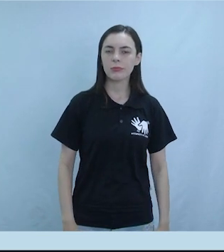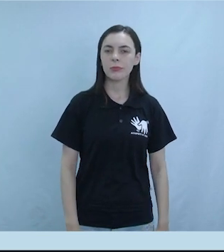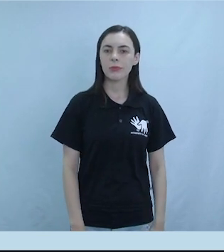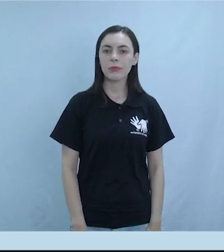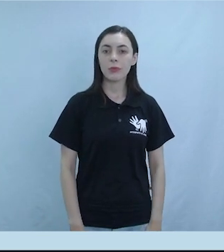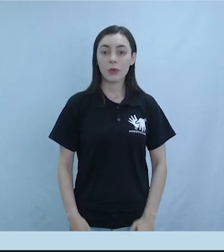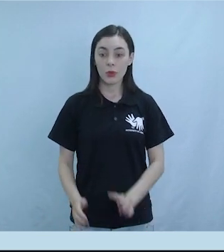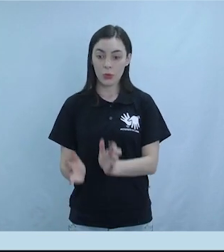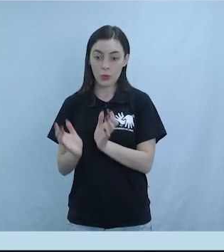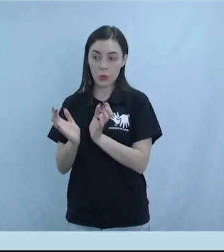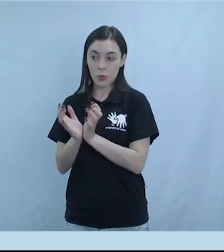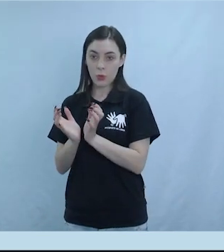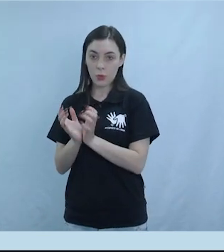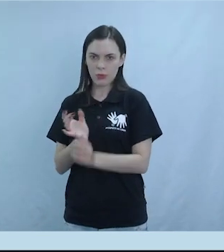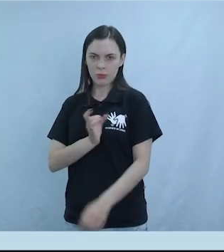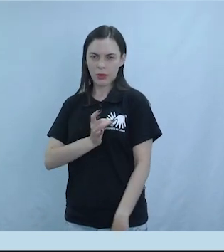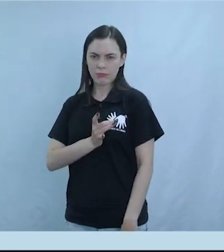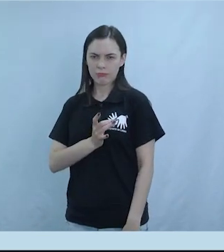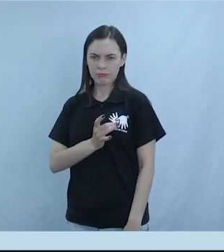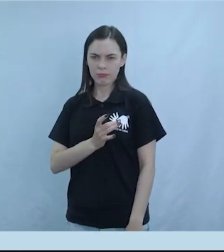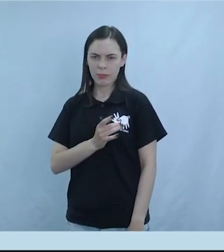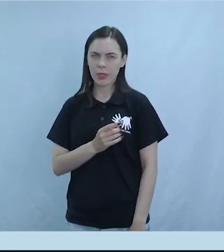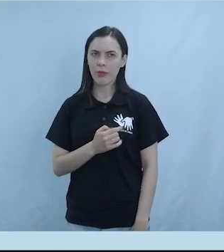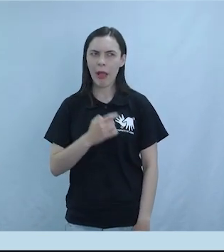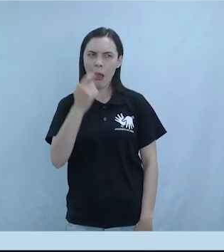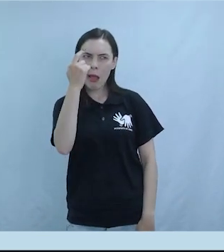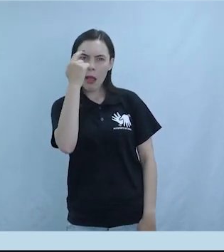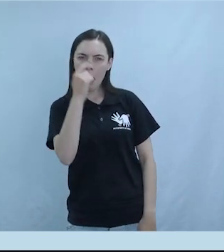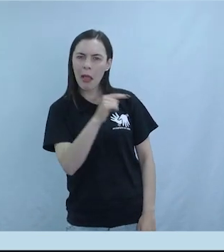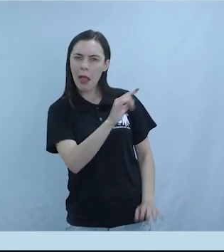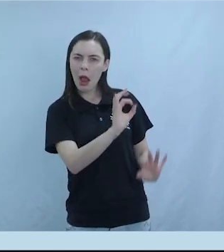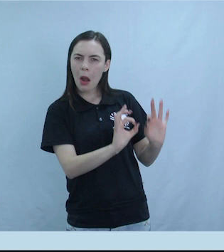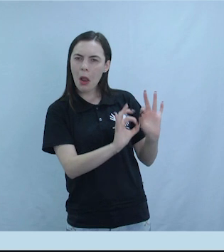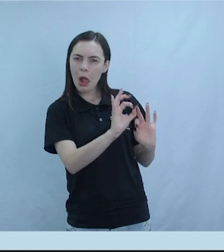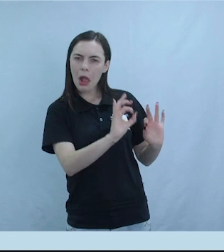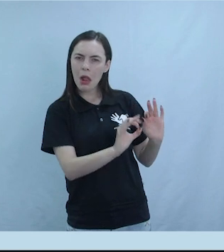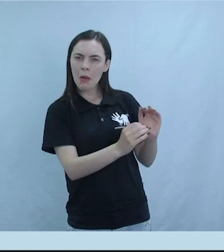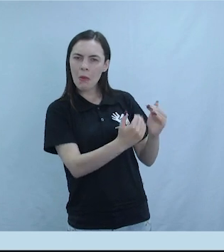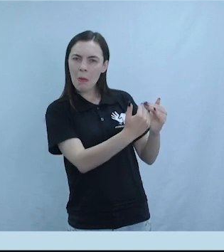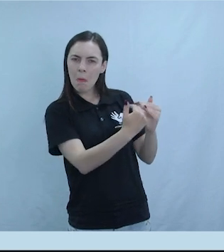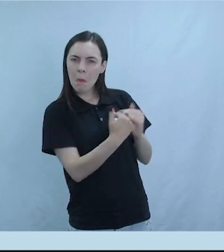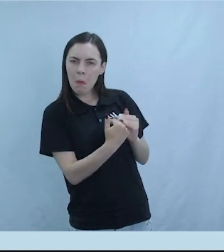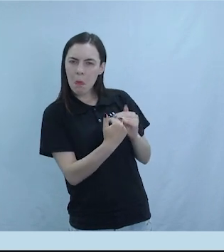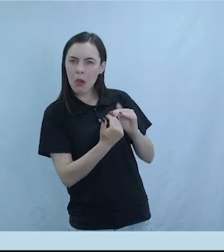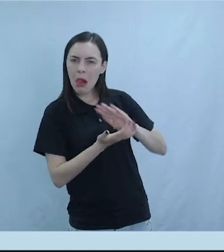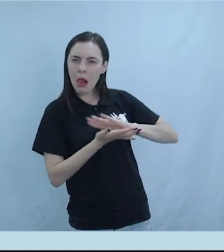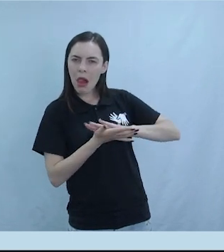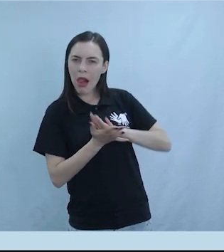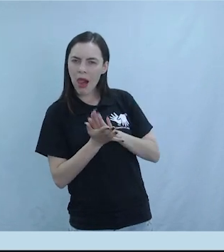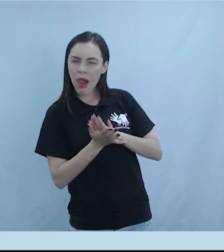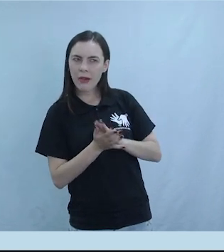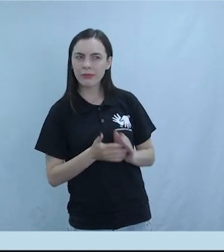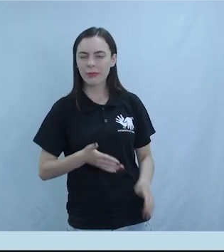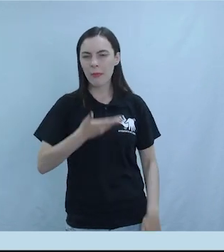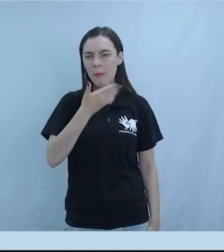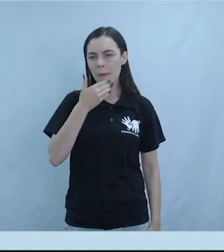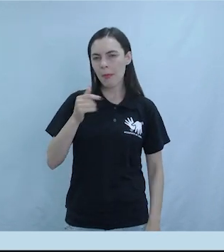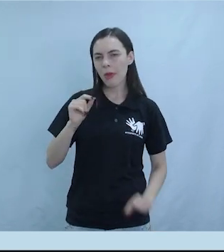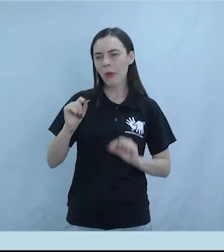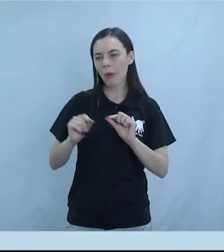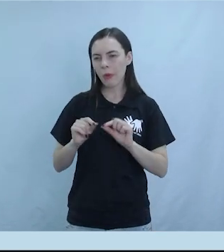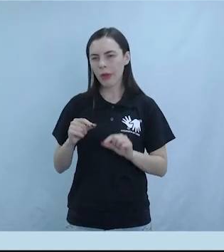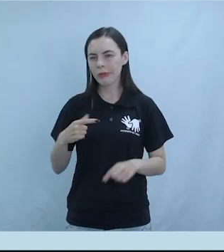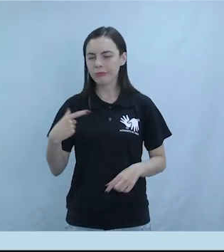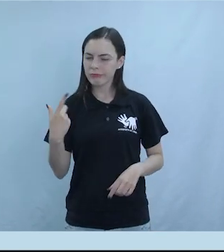Com medo de que os canhotos pudessem se organizar para atacá-los, os destros